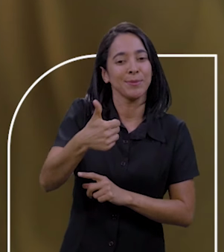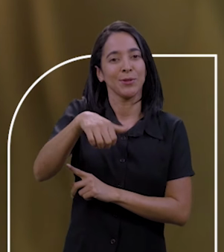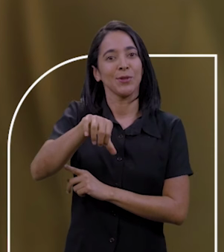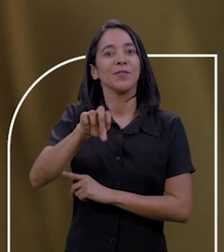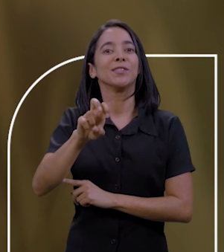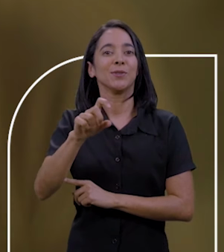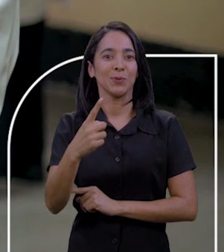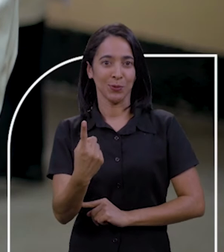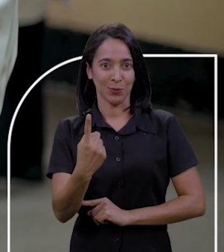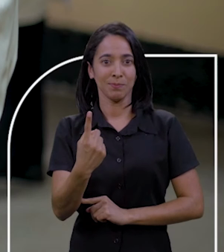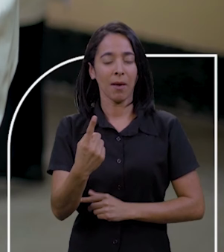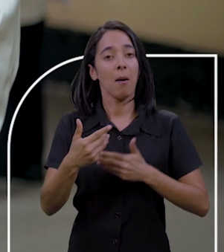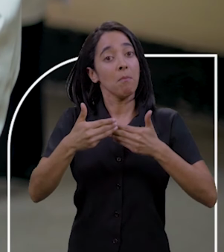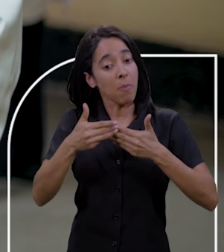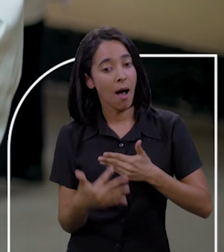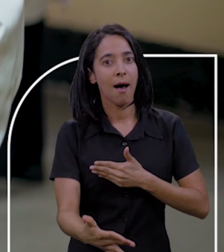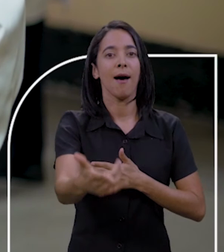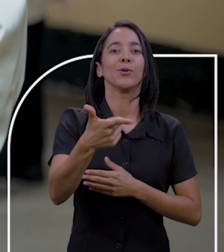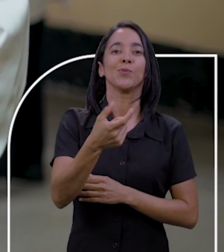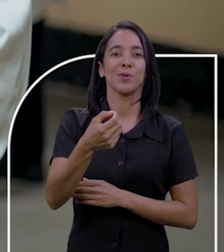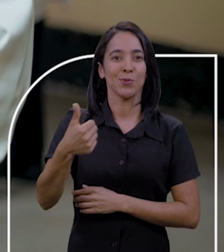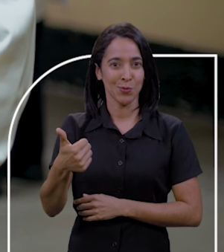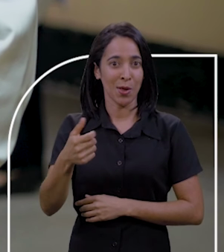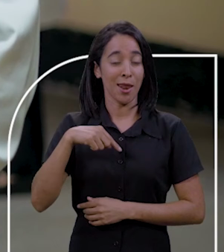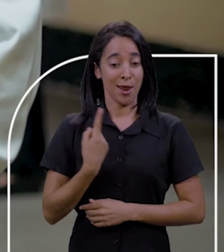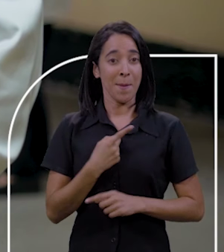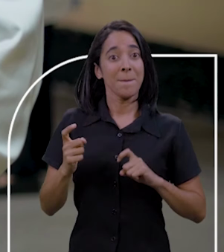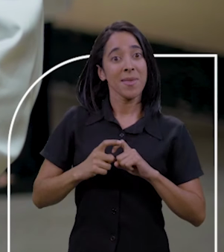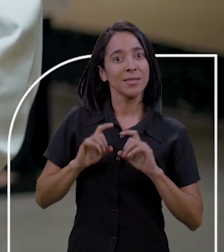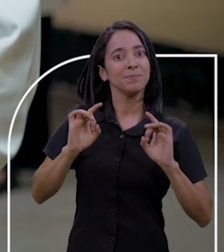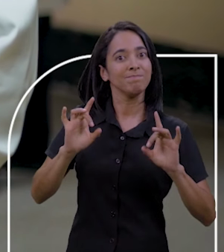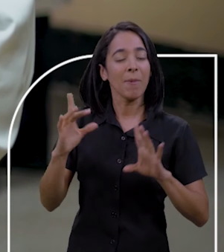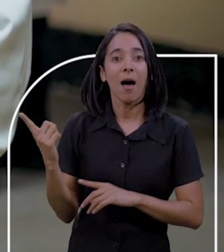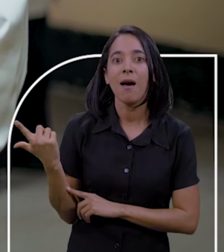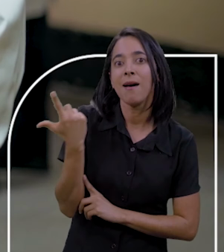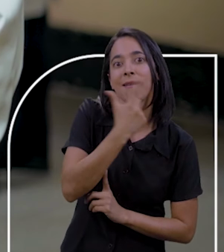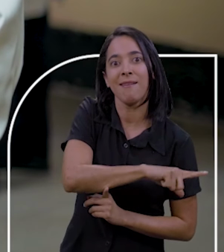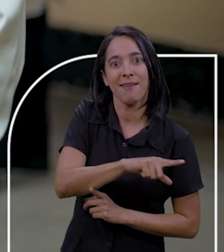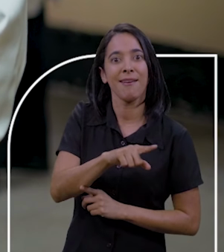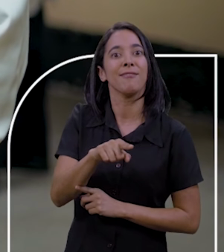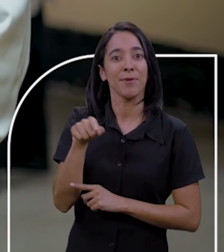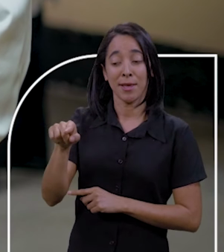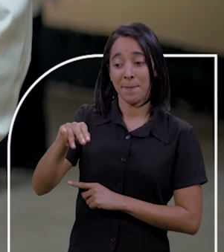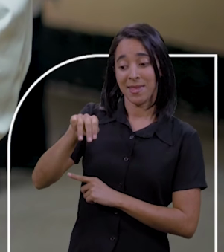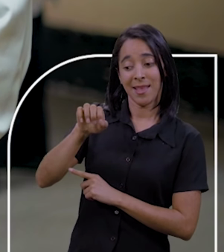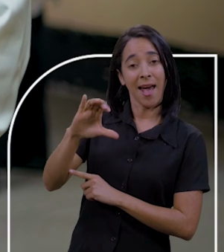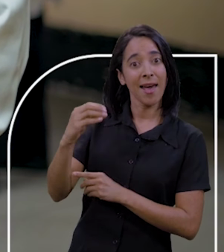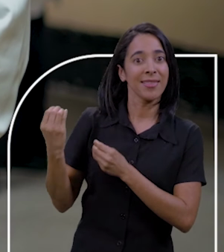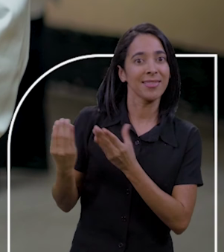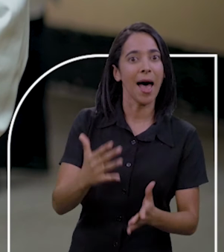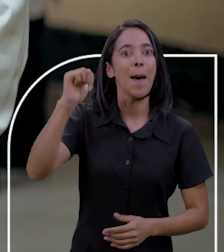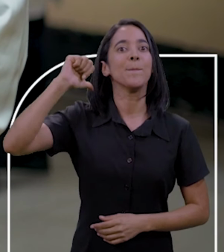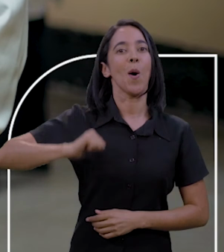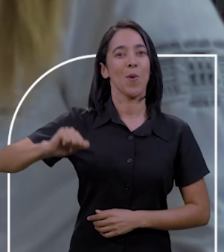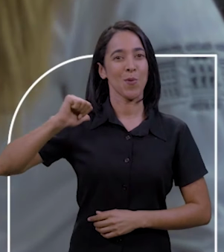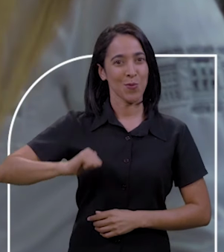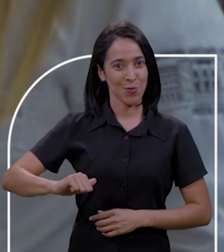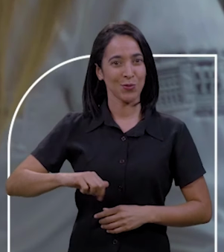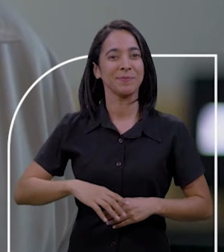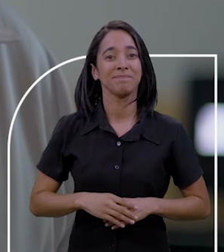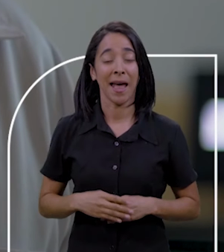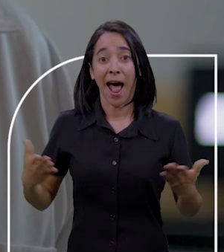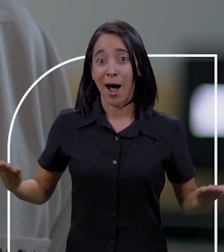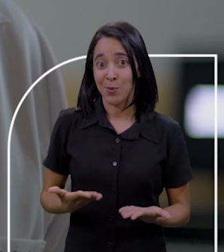1951. A partir de 2001, os nossos médicos especializantes passaram, então, a ter bolsas pelo próprio MEC.